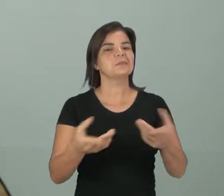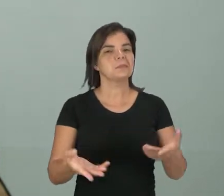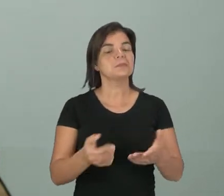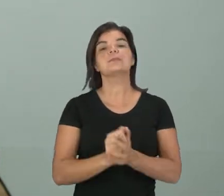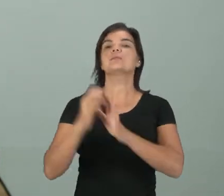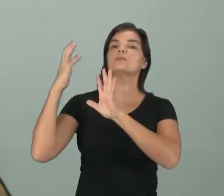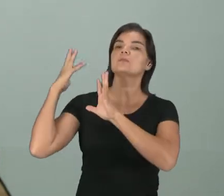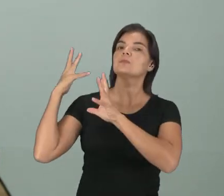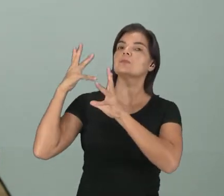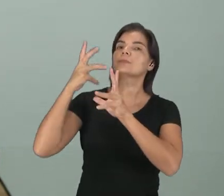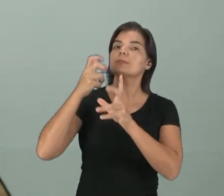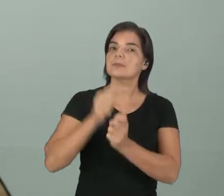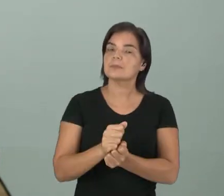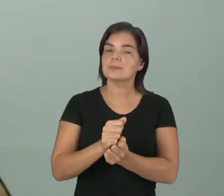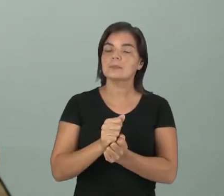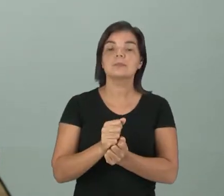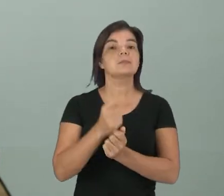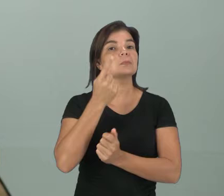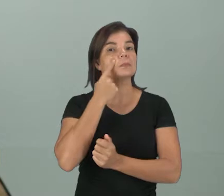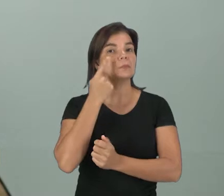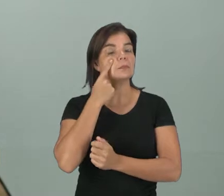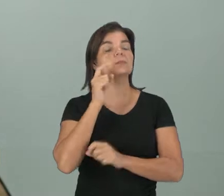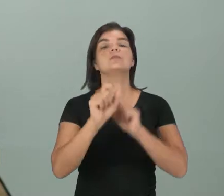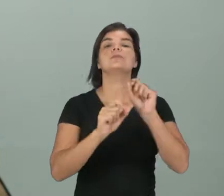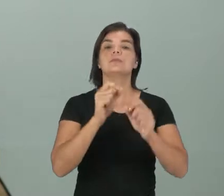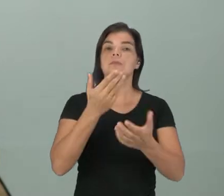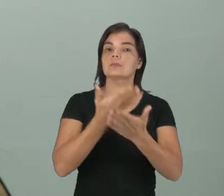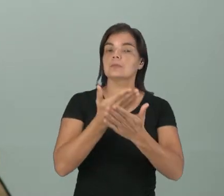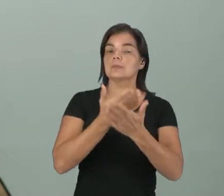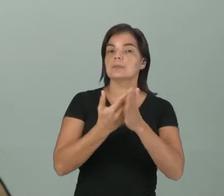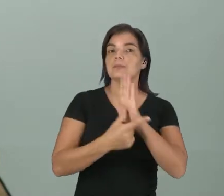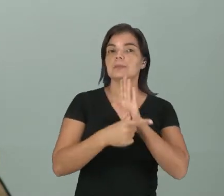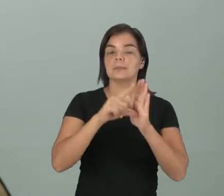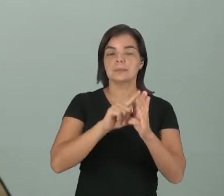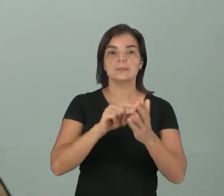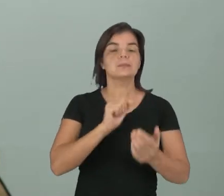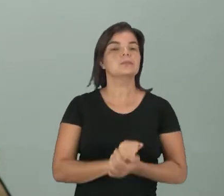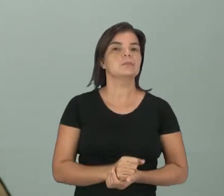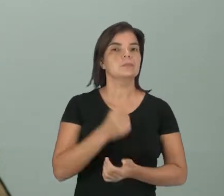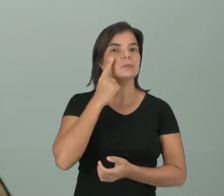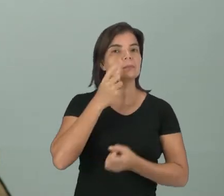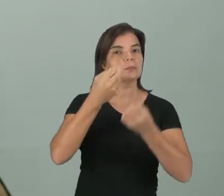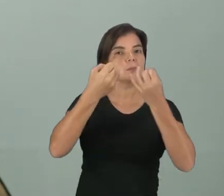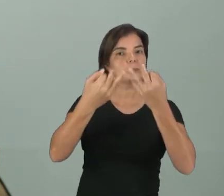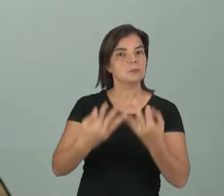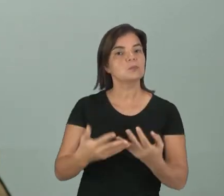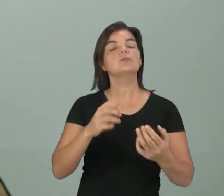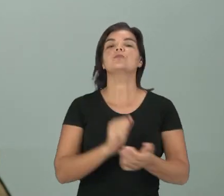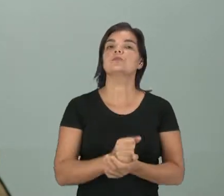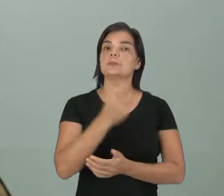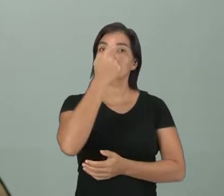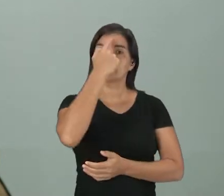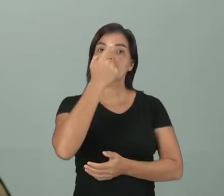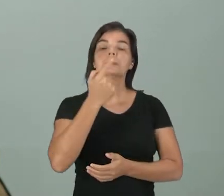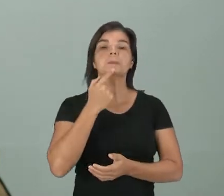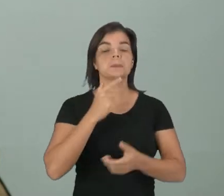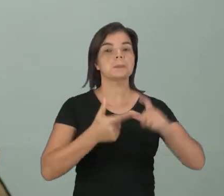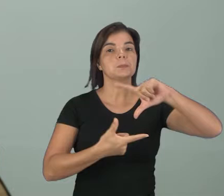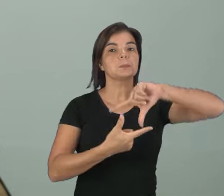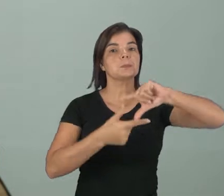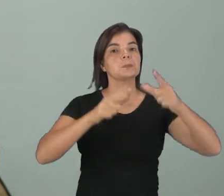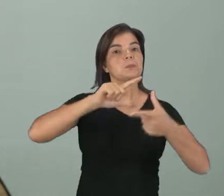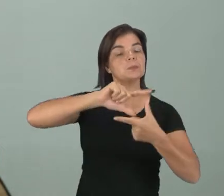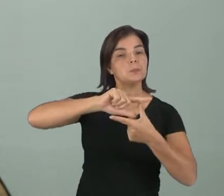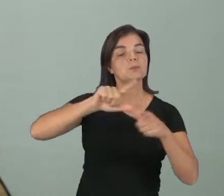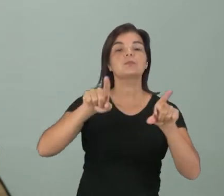então uma revisão, isso mesmo. Vamos revisar o que vimos nas aulas anteriores. Estávamos falando sobre figuras geométricas que